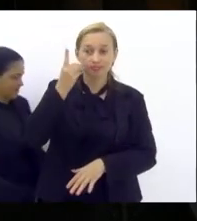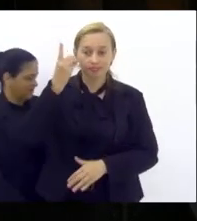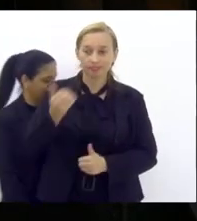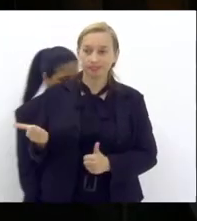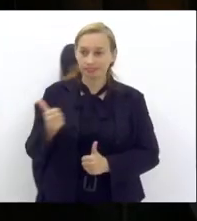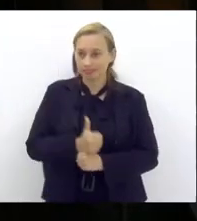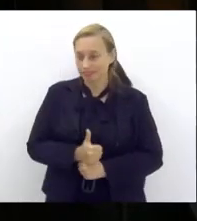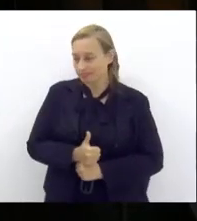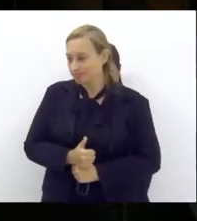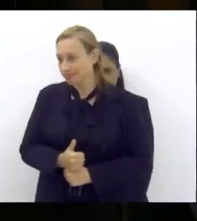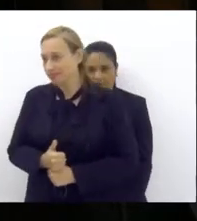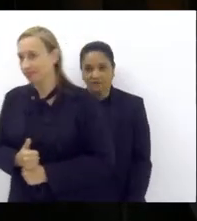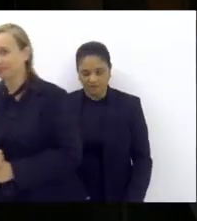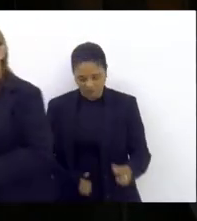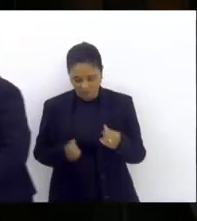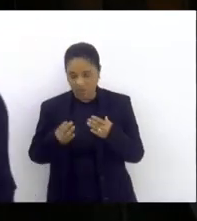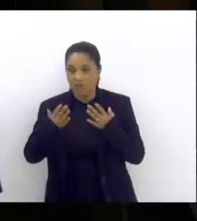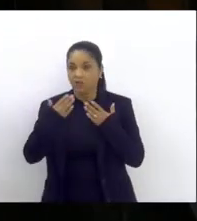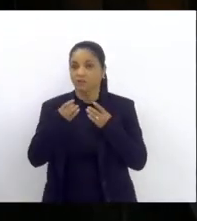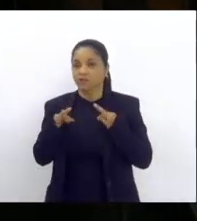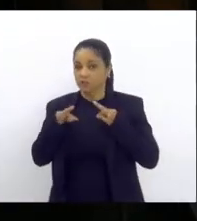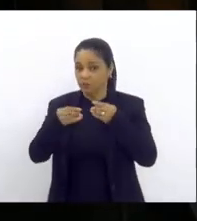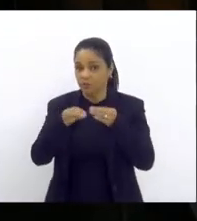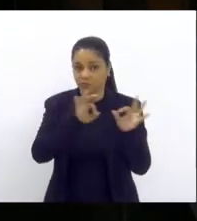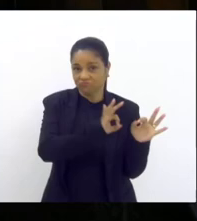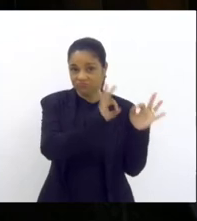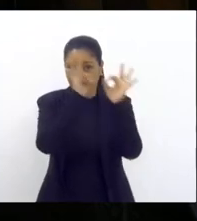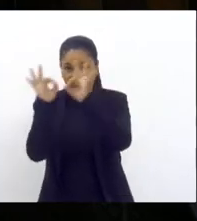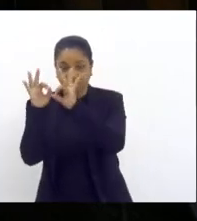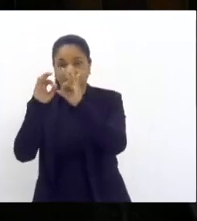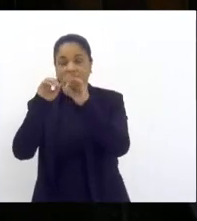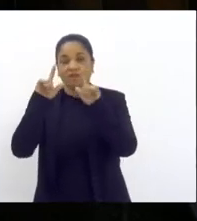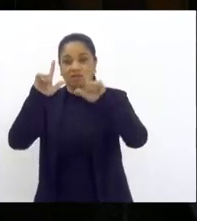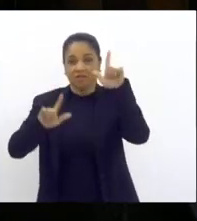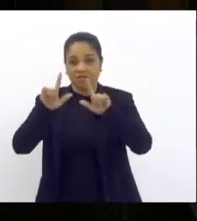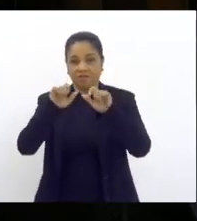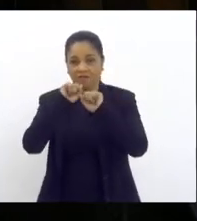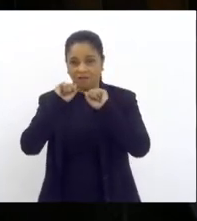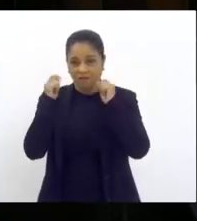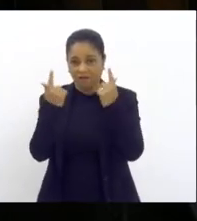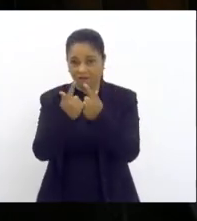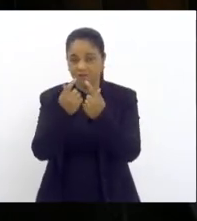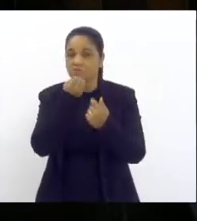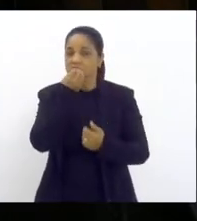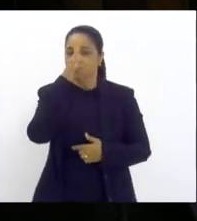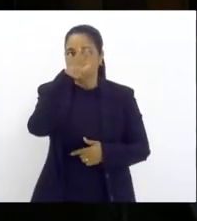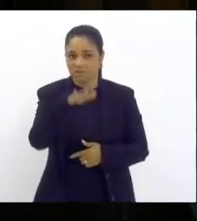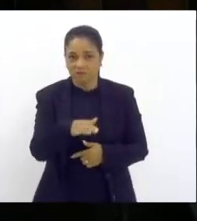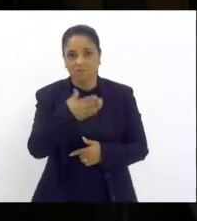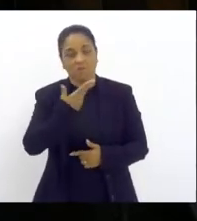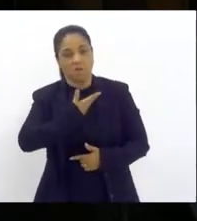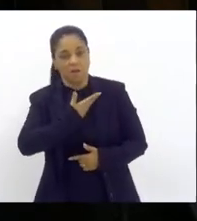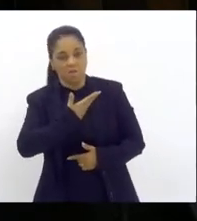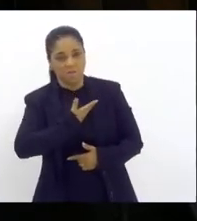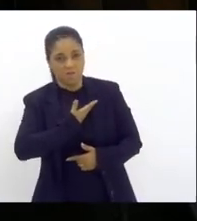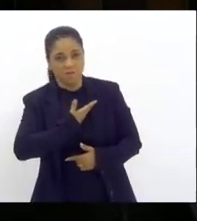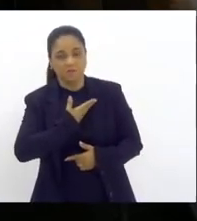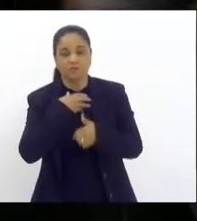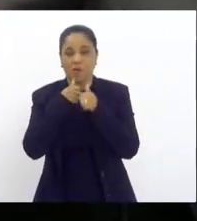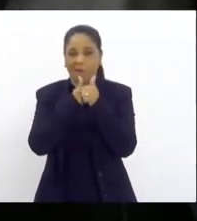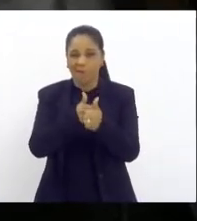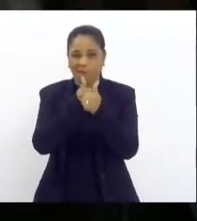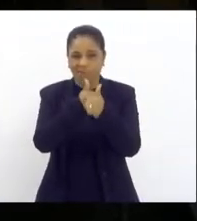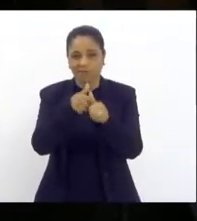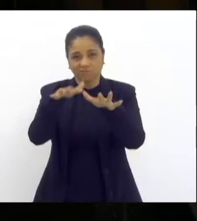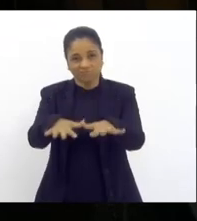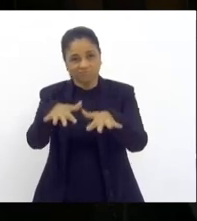minha saudação, e a todos que estão nos acompanhando pela TV Alerge, meu boa tarde. E aos amigos que nos acompanham aqui nesta